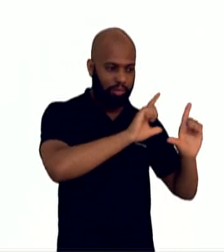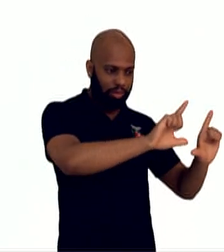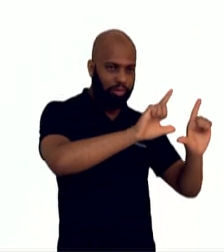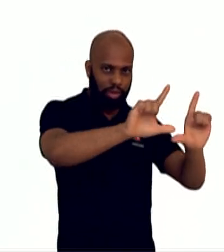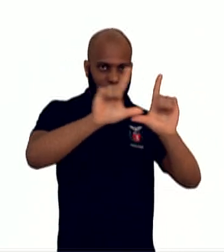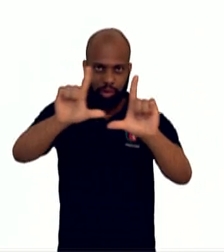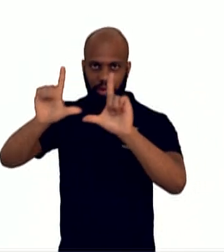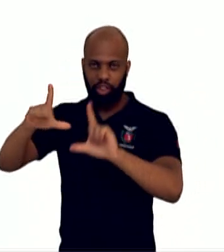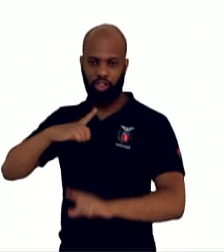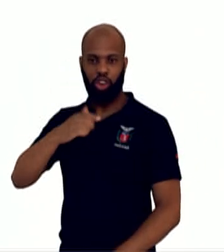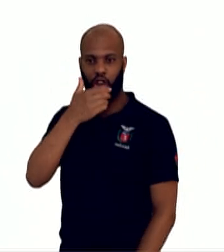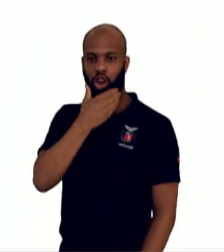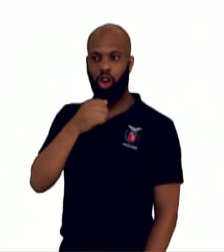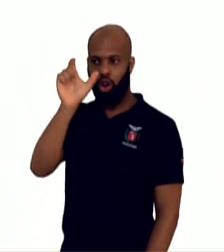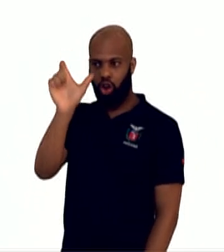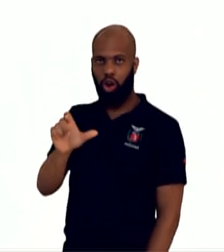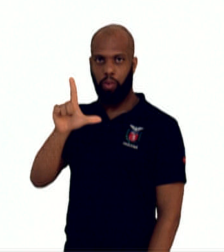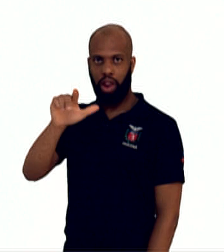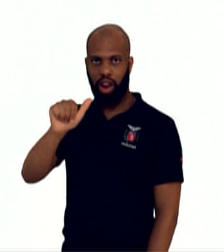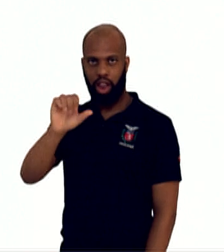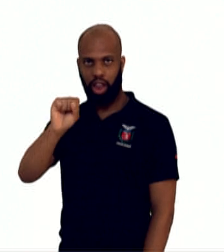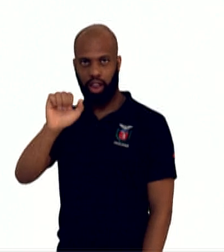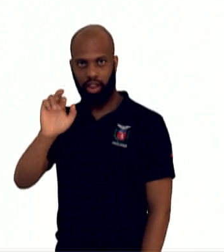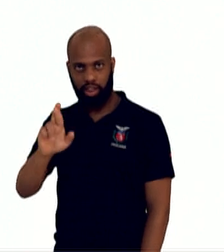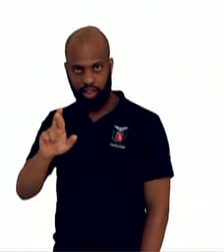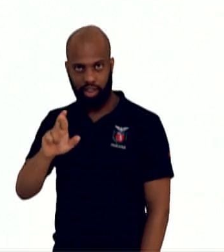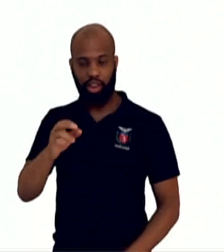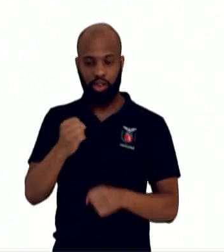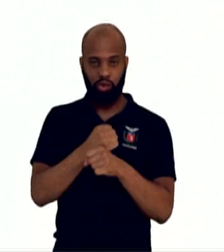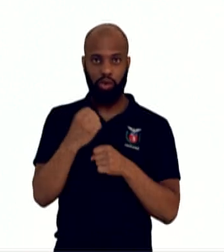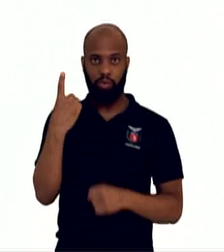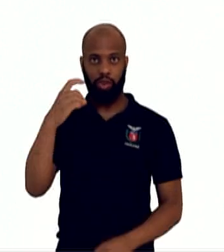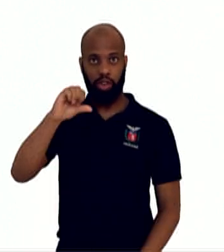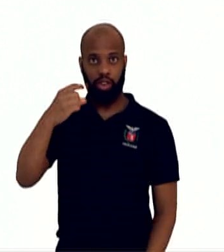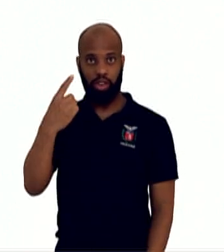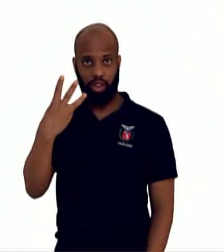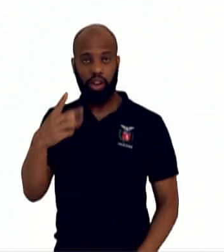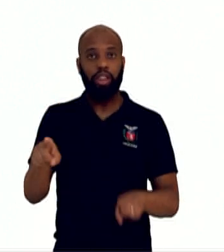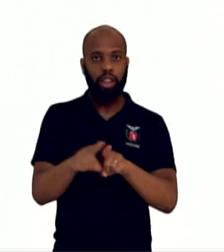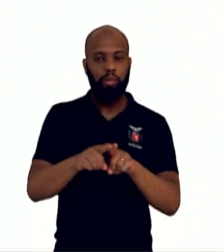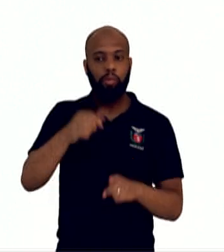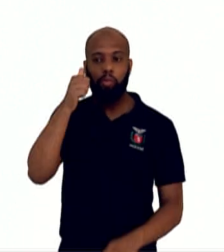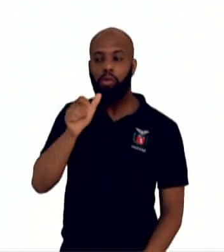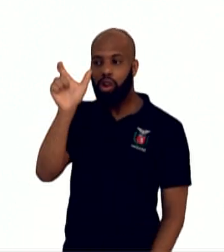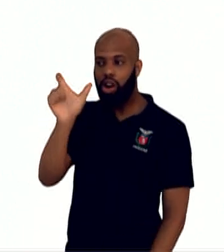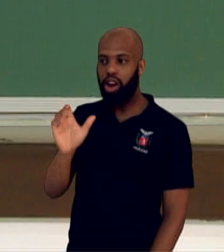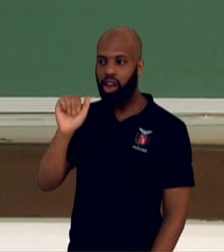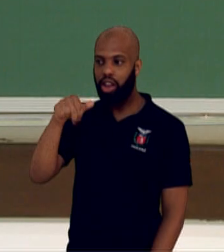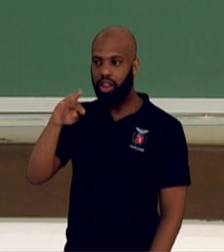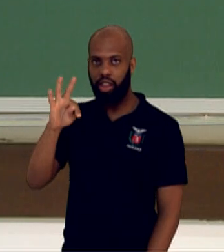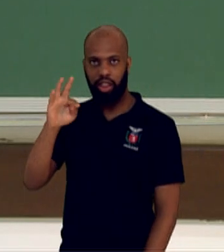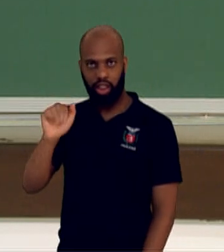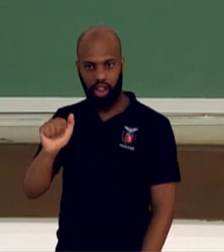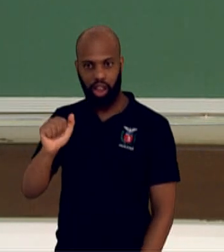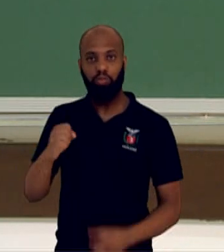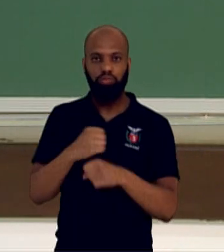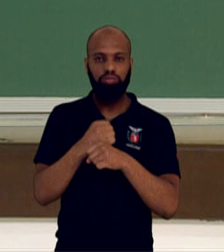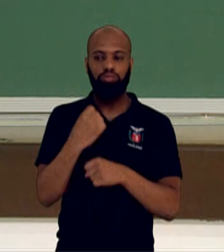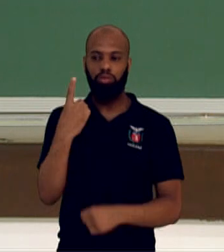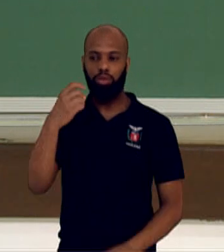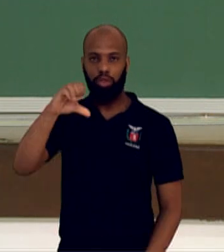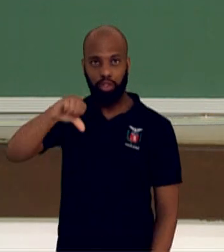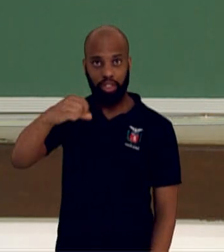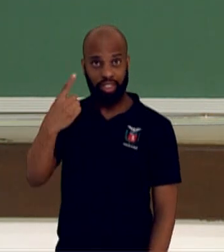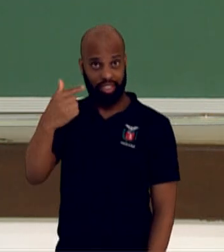exposição do Lázaro Segall em 1913 e da Anitta em 1917?